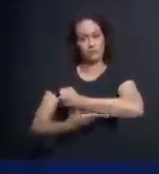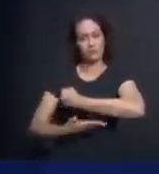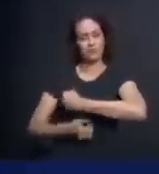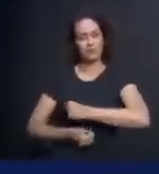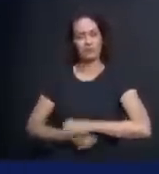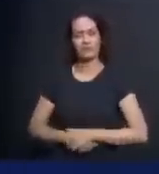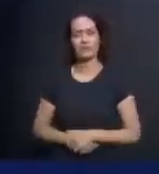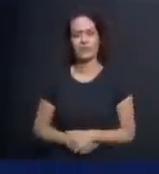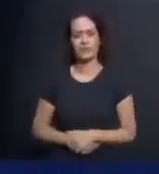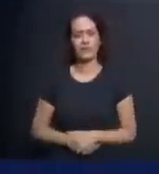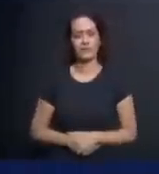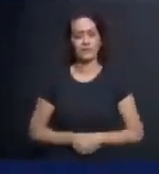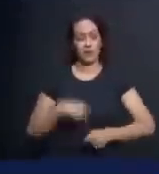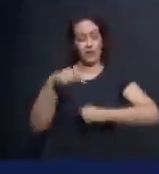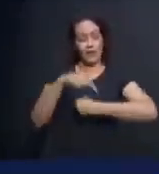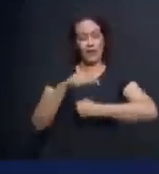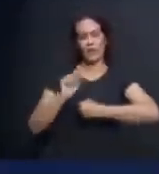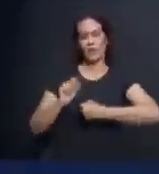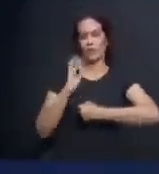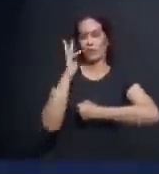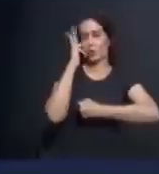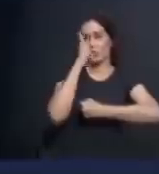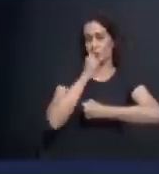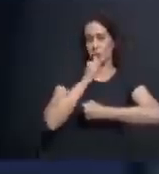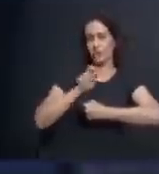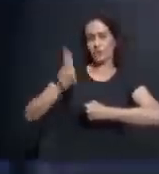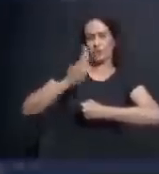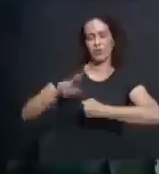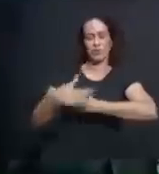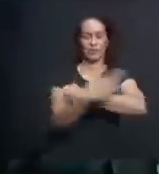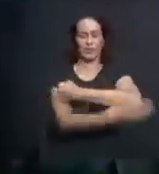Função do Capitão América, ser bonito e usar o escudo.